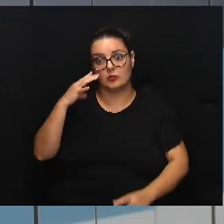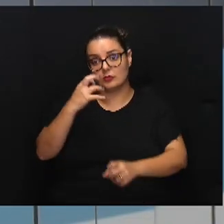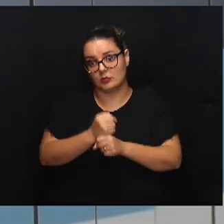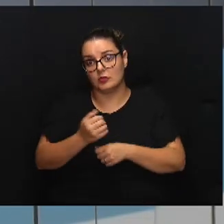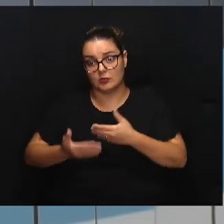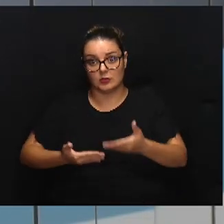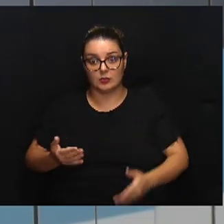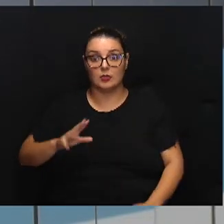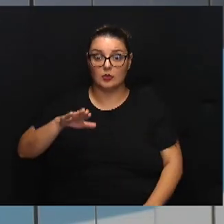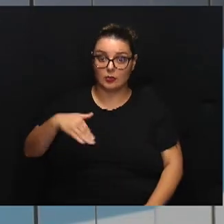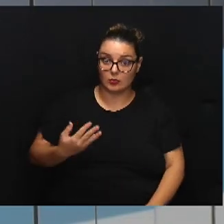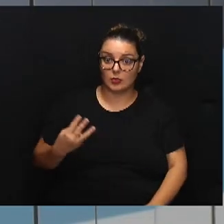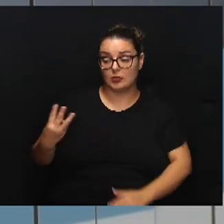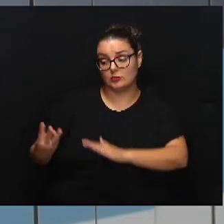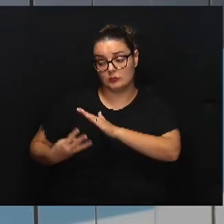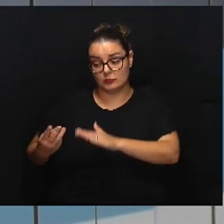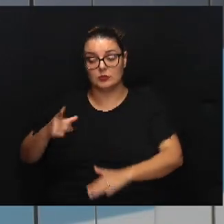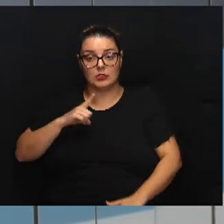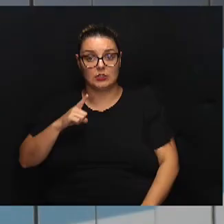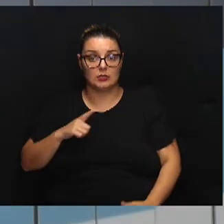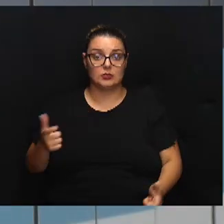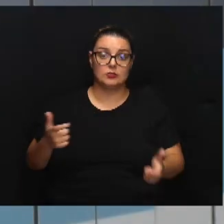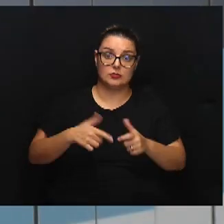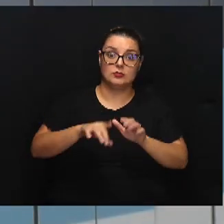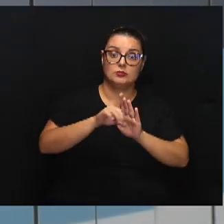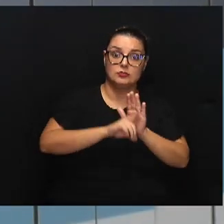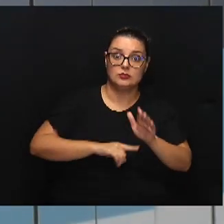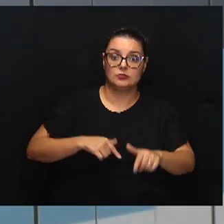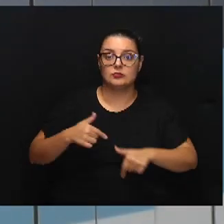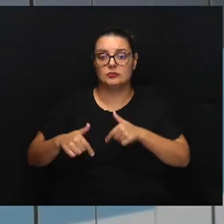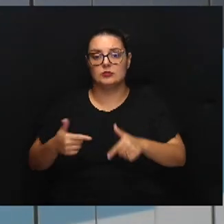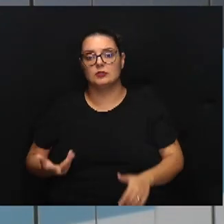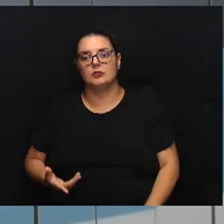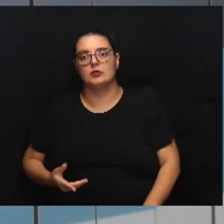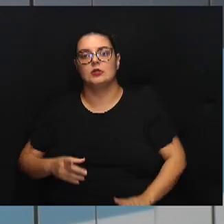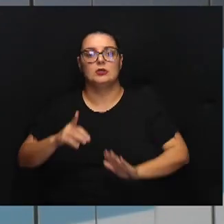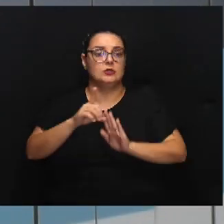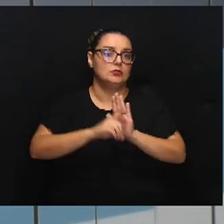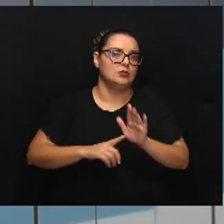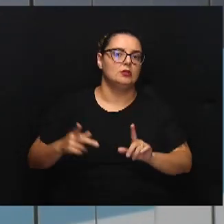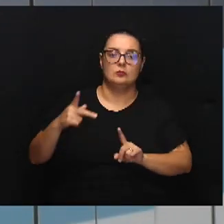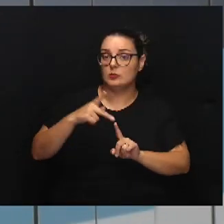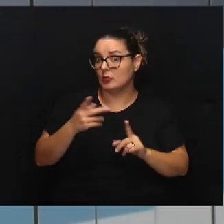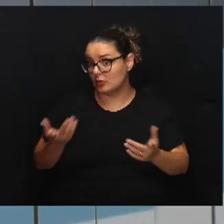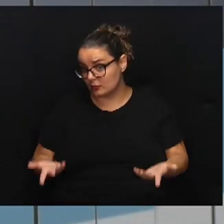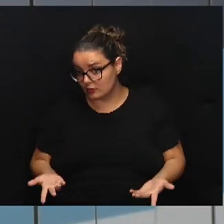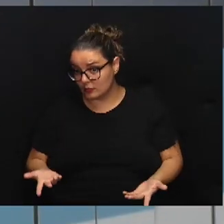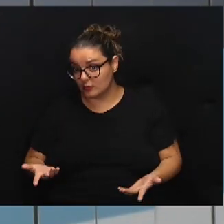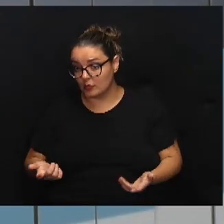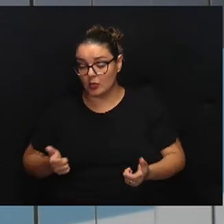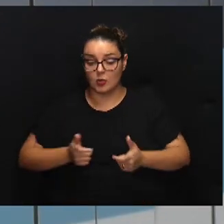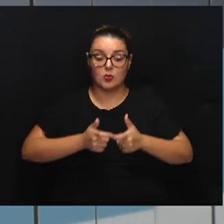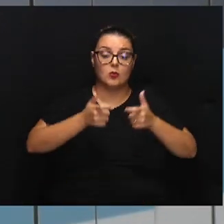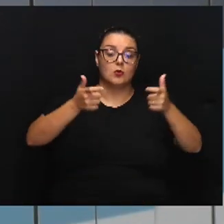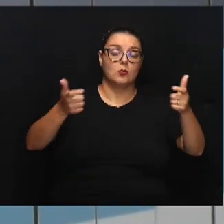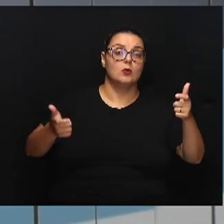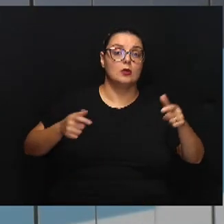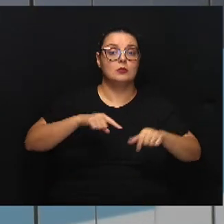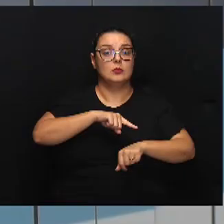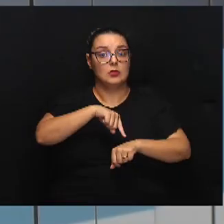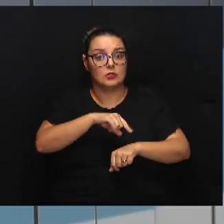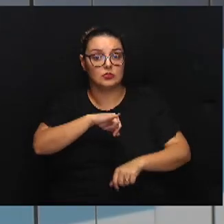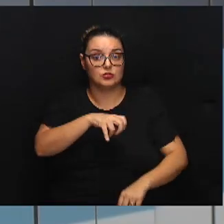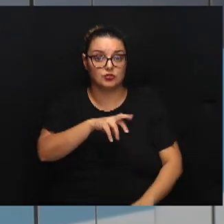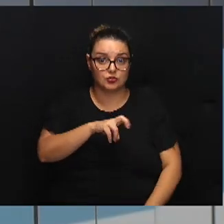você tem uma terceirização, diminuição de direitos trabalhistas, diminuição de direitos previdenciários, enfim, um aumento da jornada de trabalho